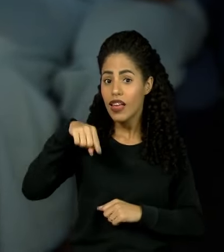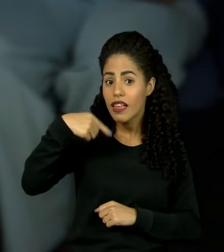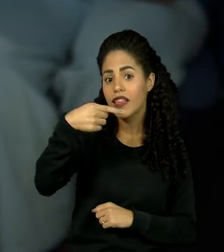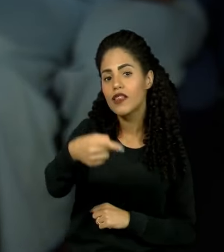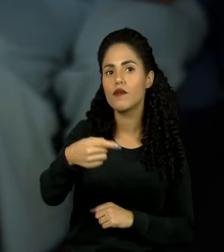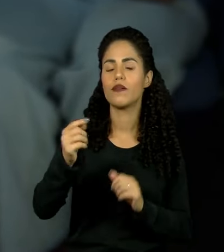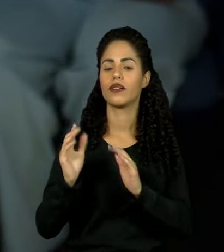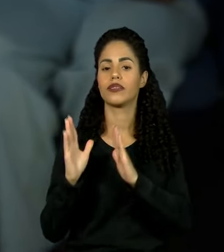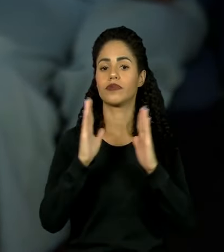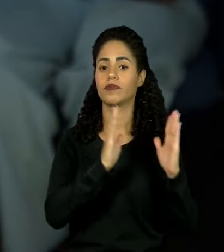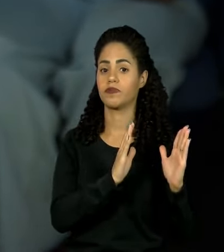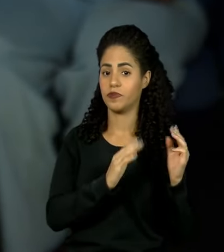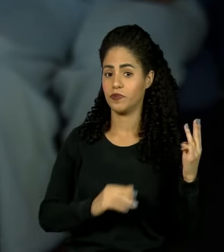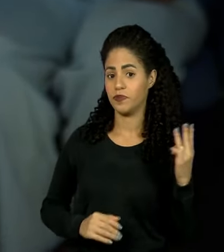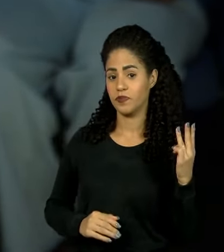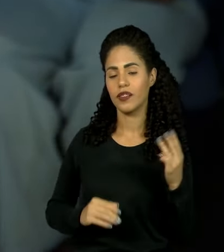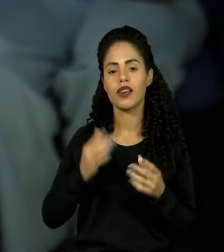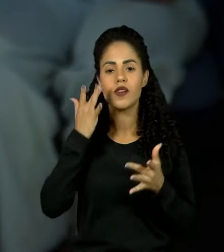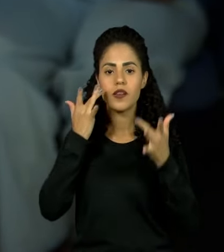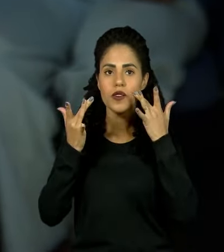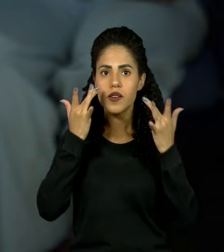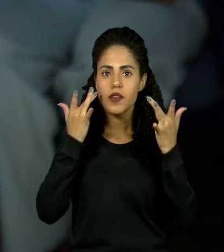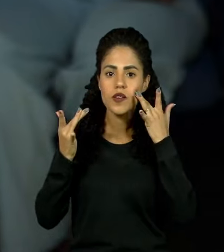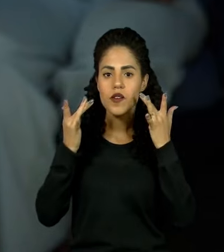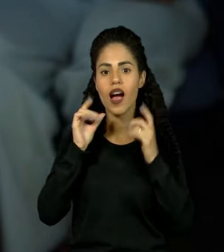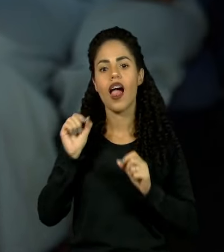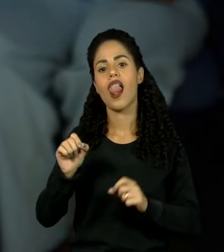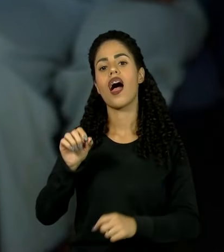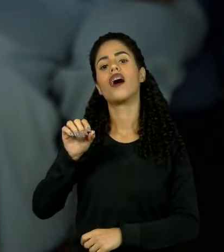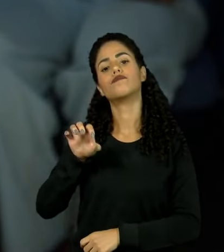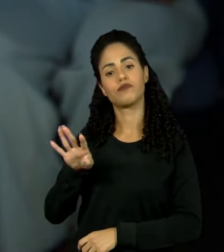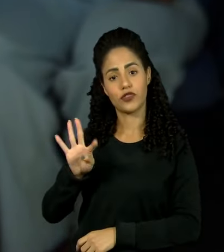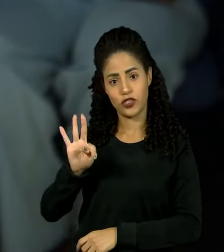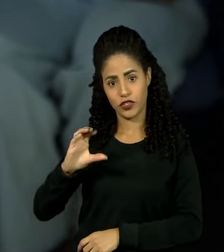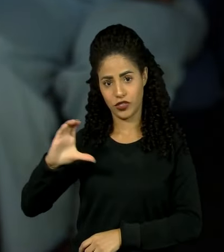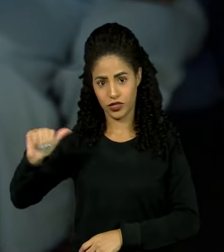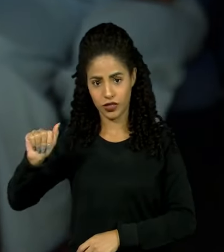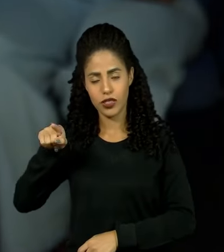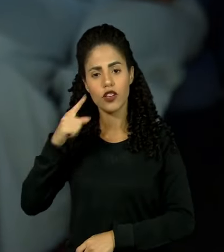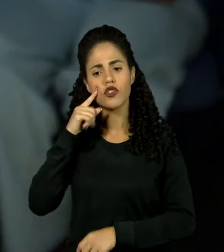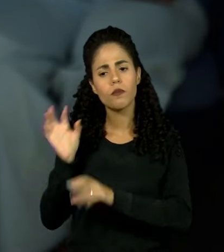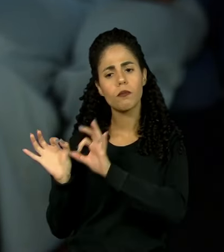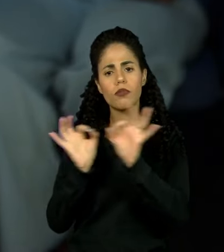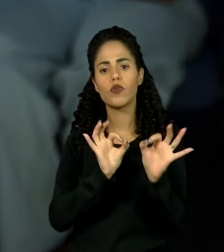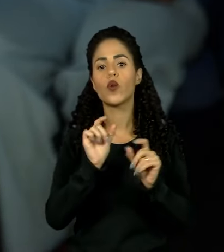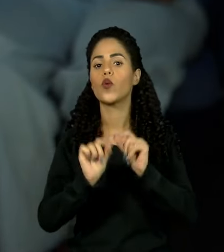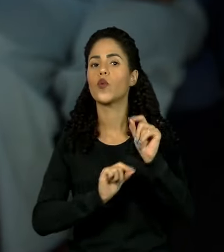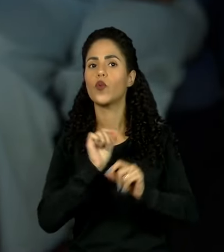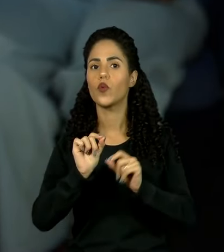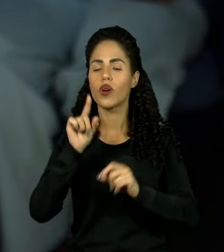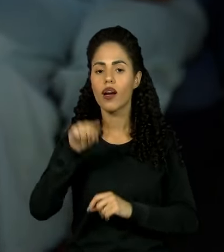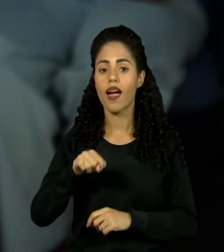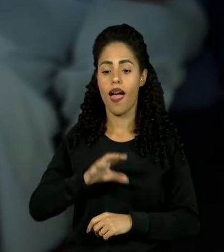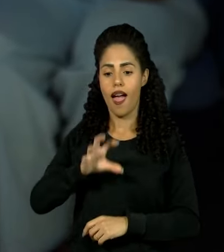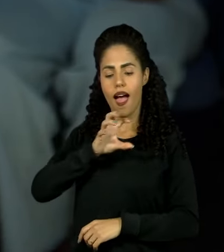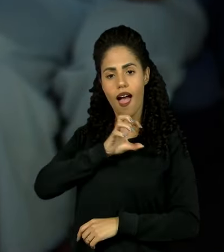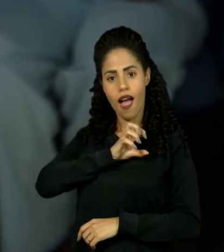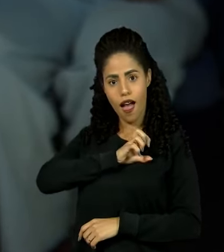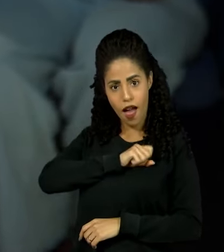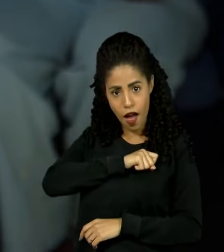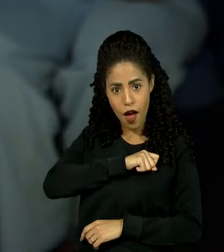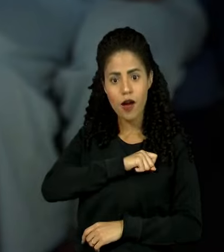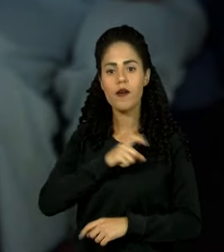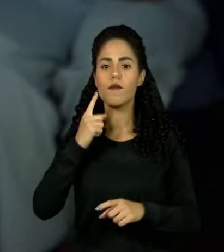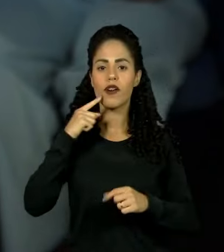lá pro Teatro do Sesc Tijuca a gente vai acompanhar uma peça que chama-se amor de